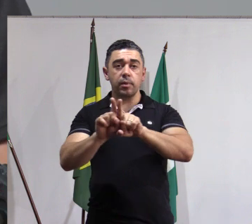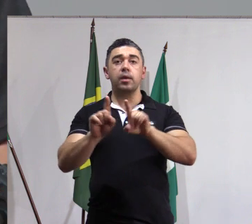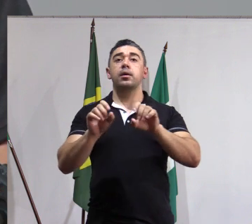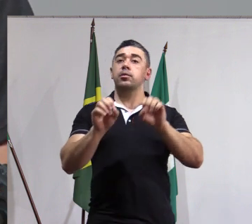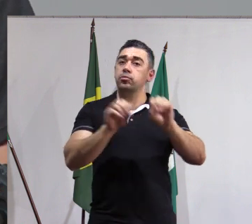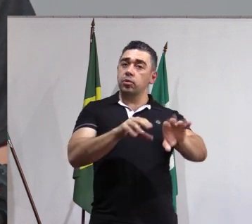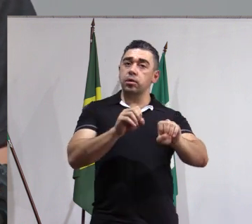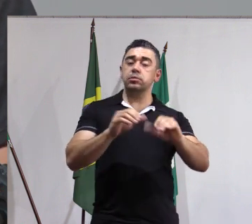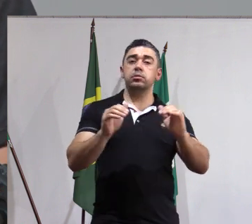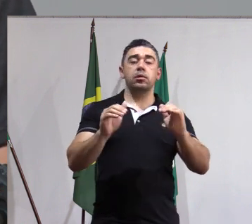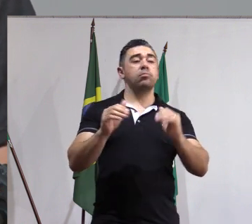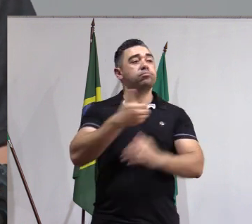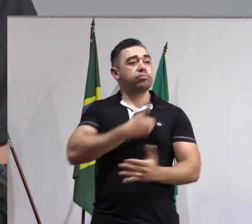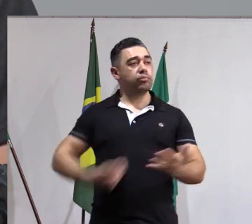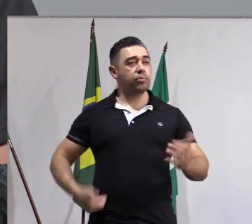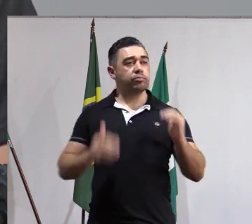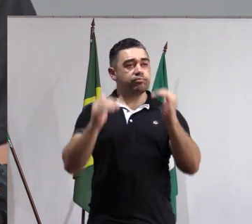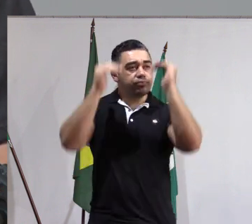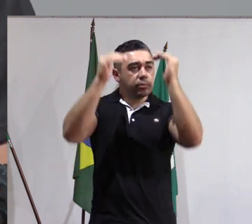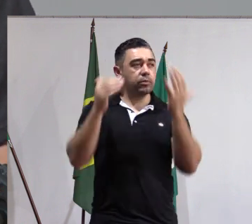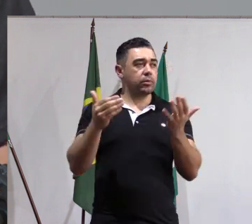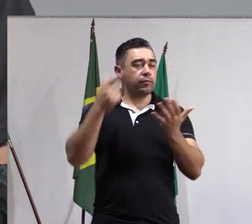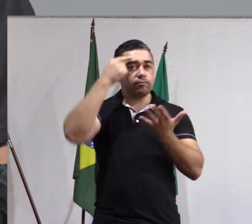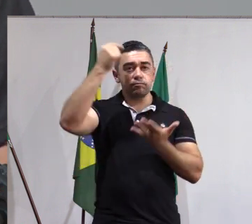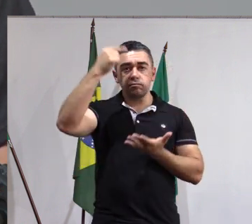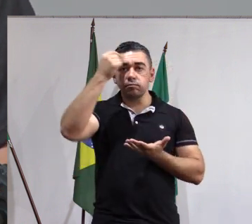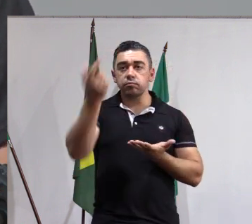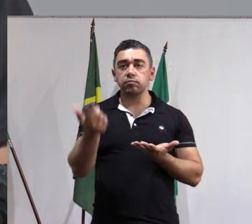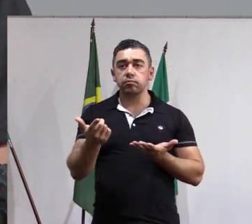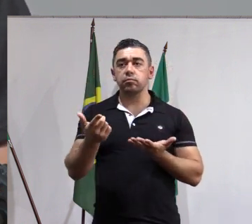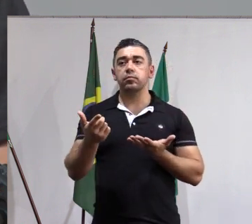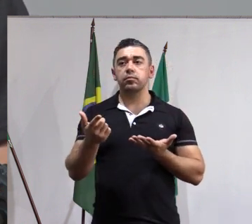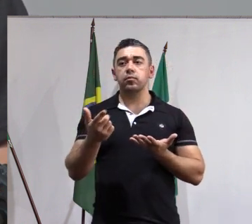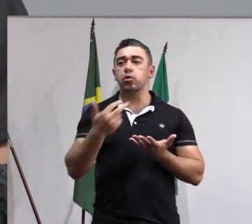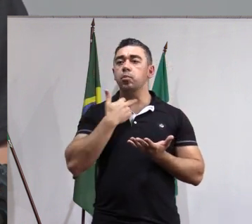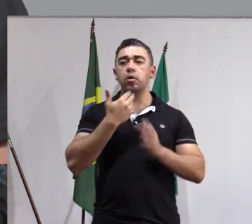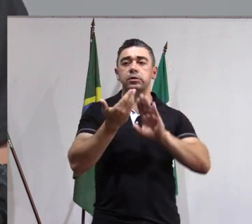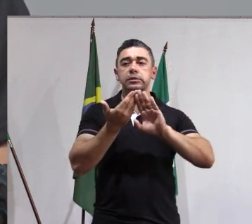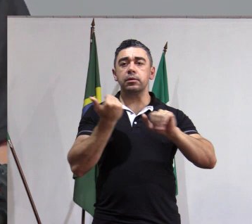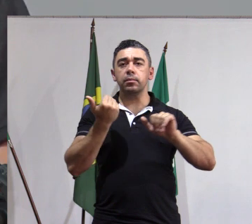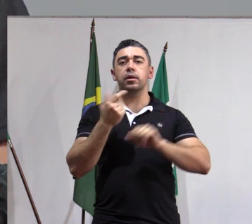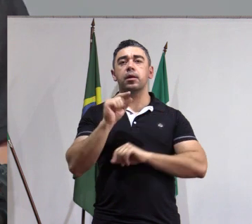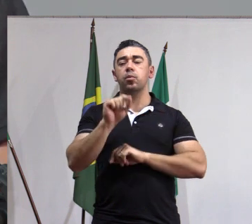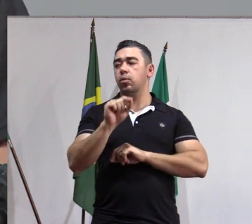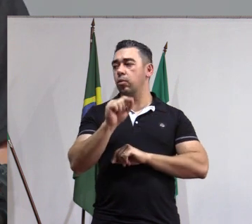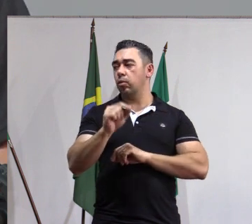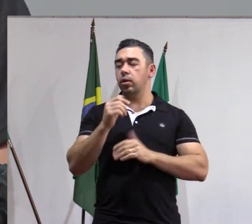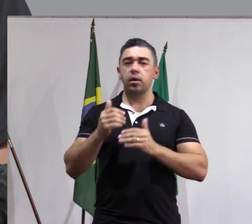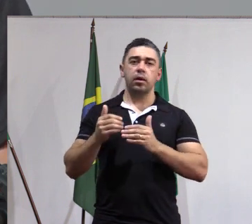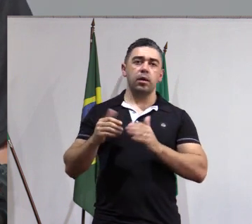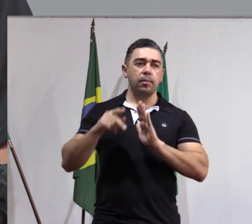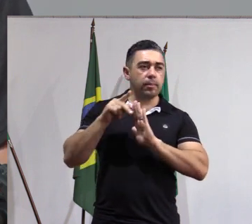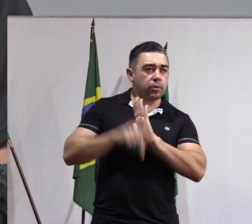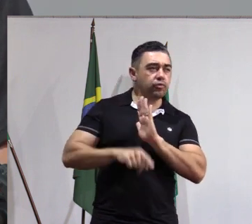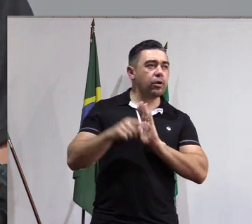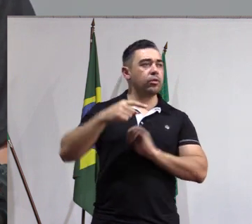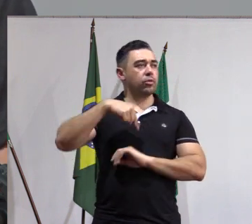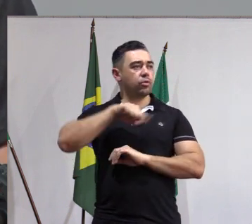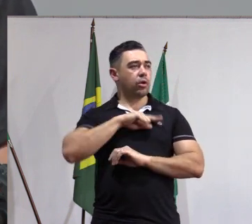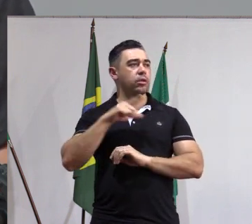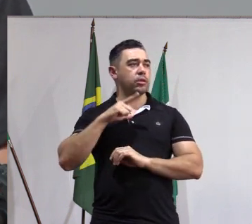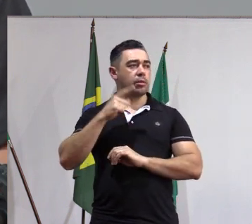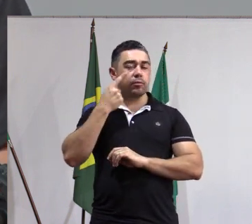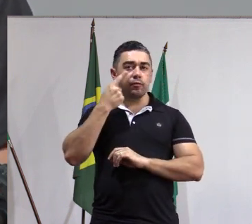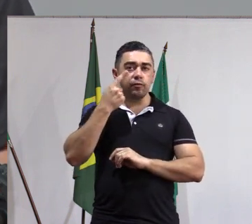superior no nosso país. Nós não podemos separar a discussão desse projeto de todo o contexto que a gente